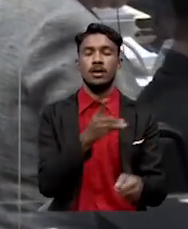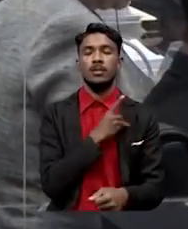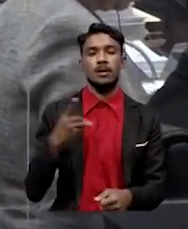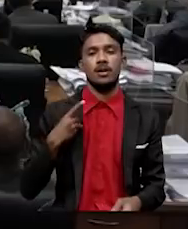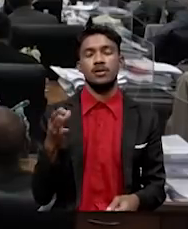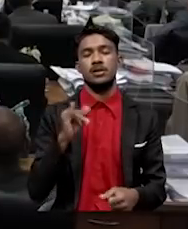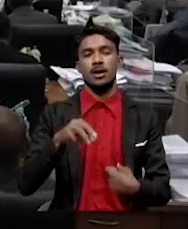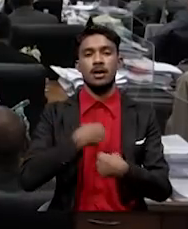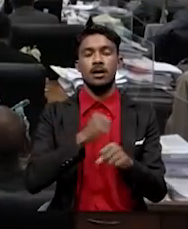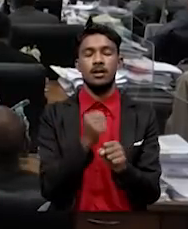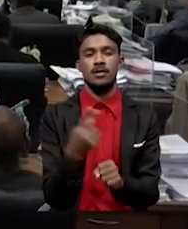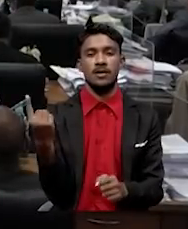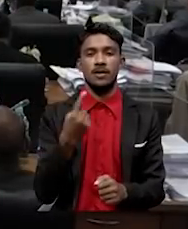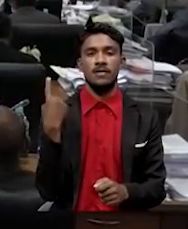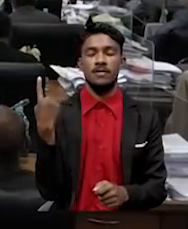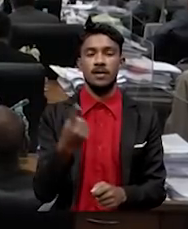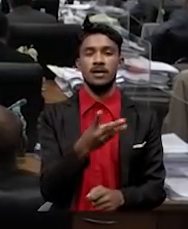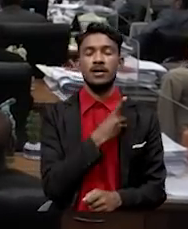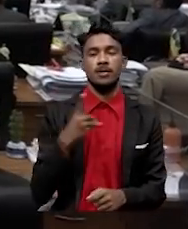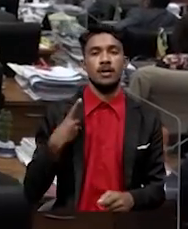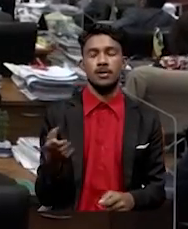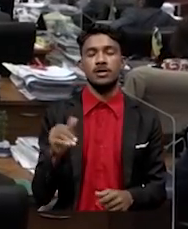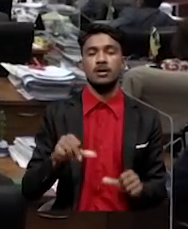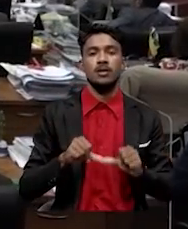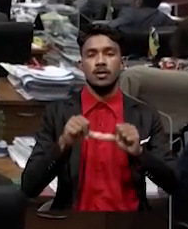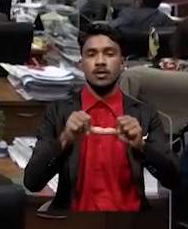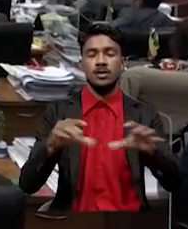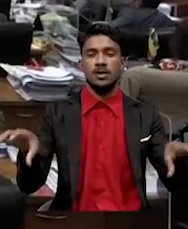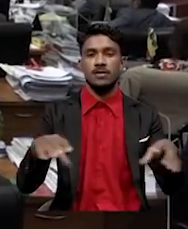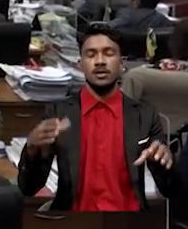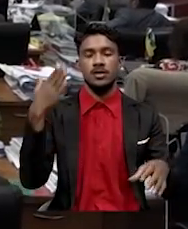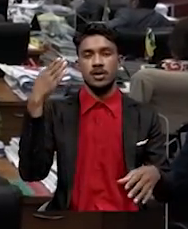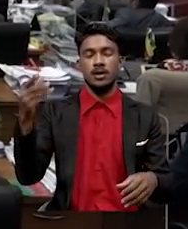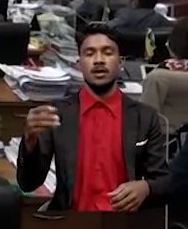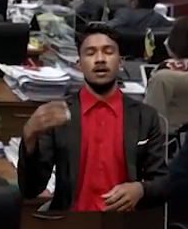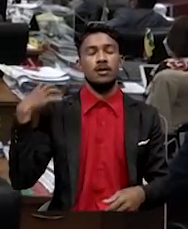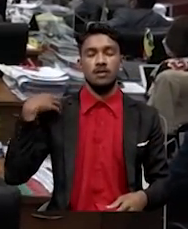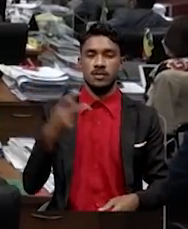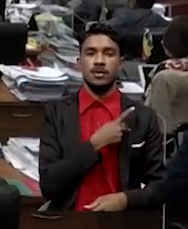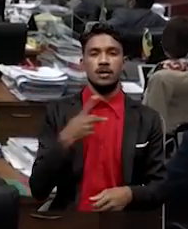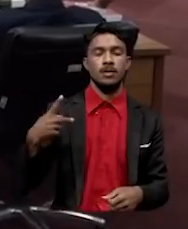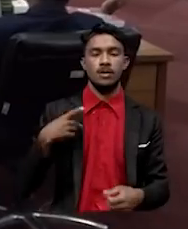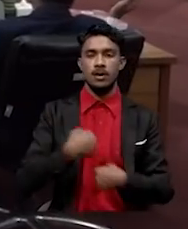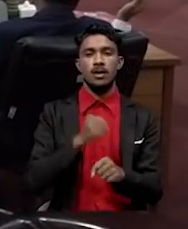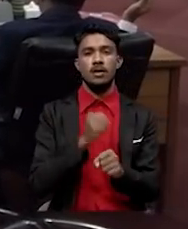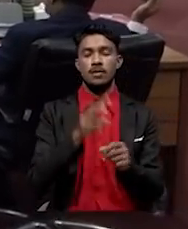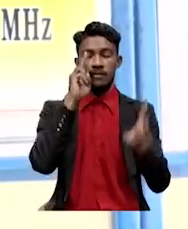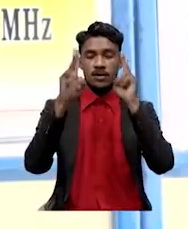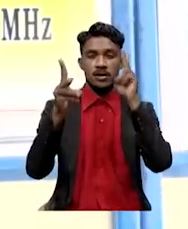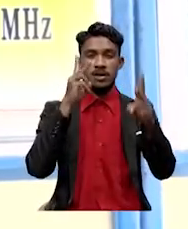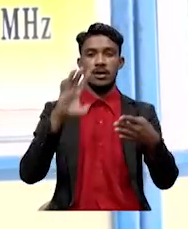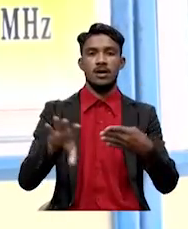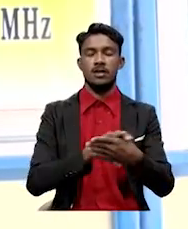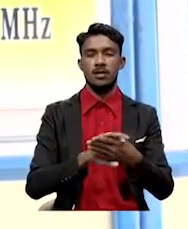fatin, no deputado Sira continua serviço ia plenária, comissão no halo visita eleitoral.